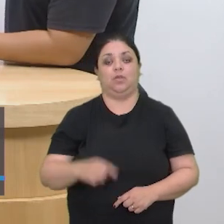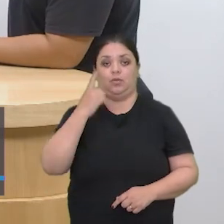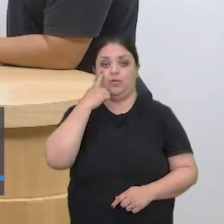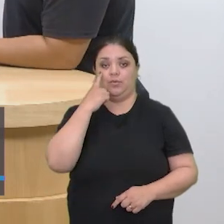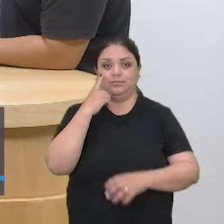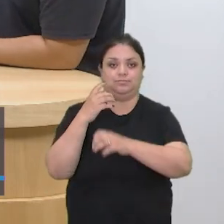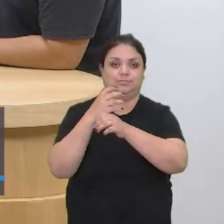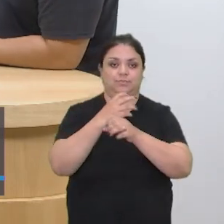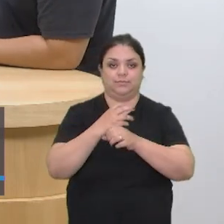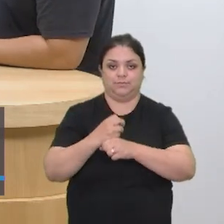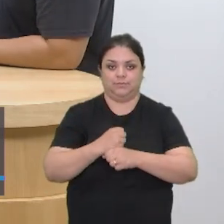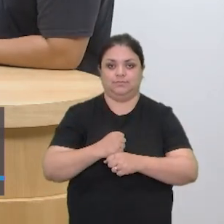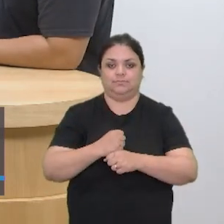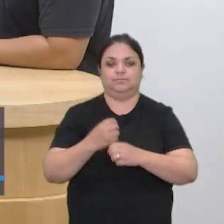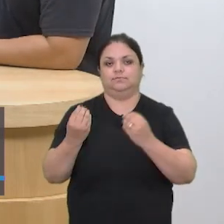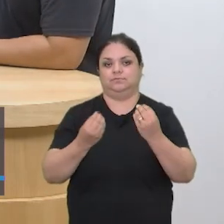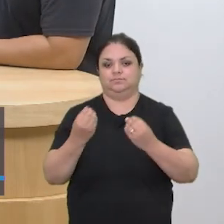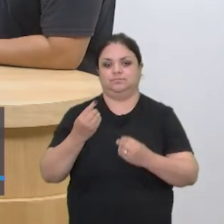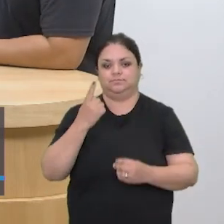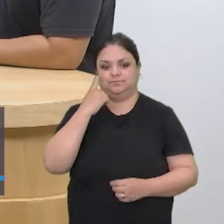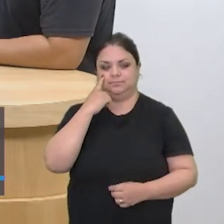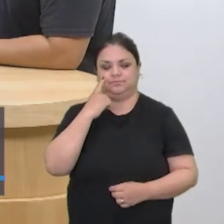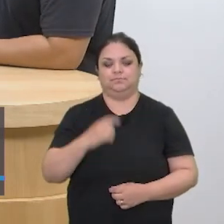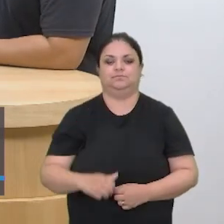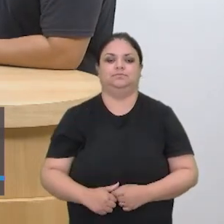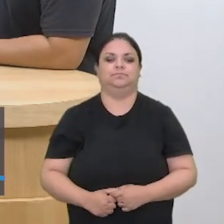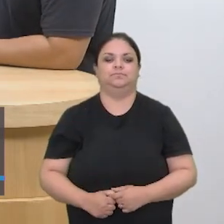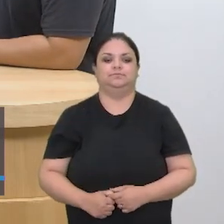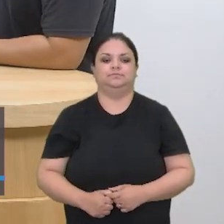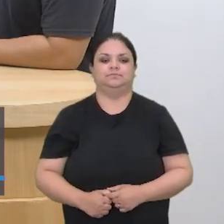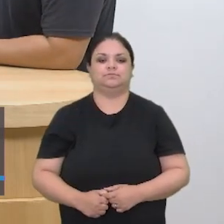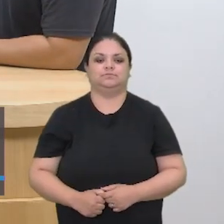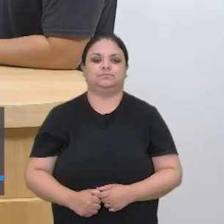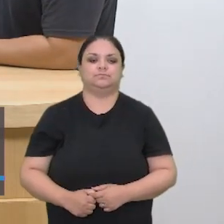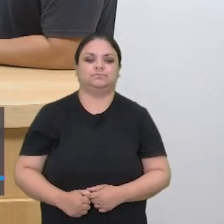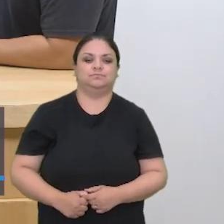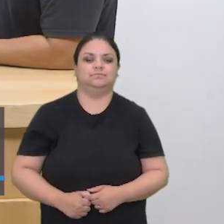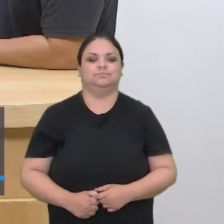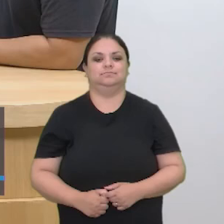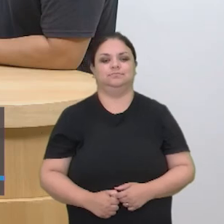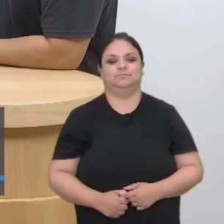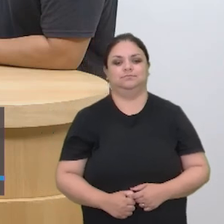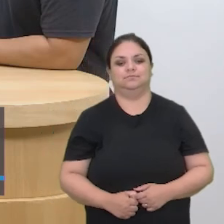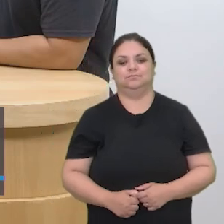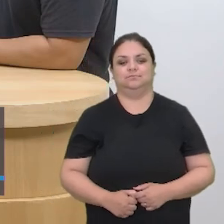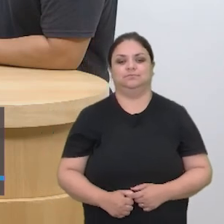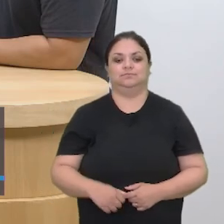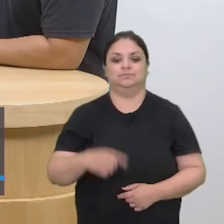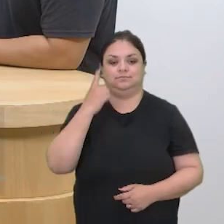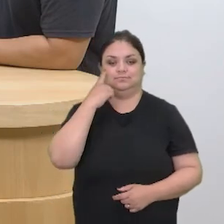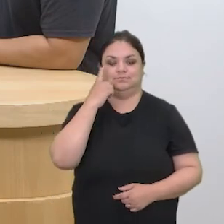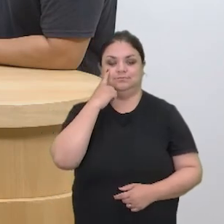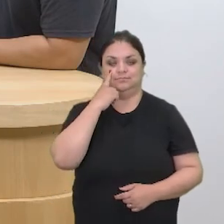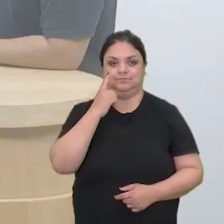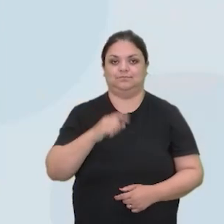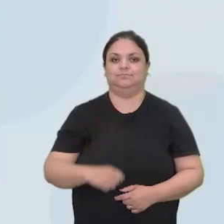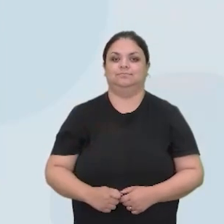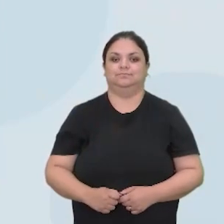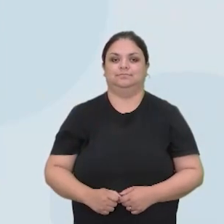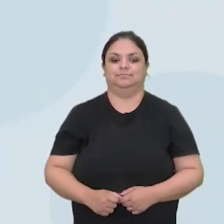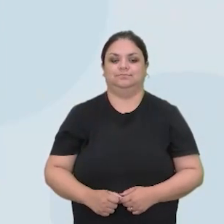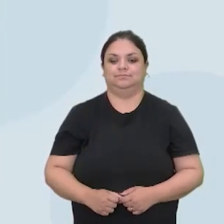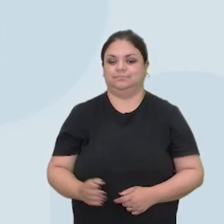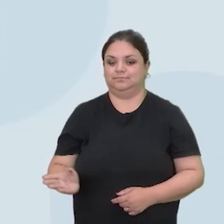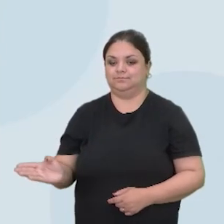tá certo? Então, ó, apagando aqui e mostrando para vocês a equação. Então, aqui embaixo a gente vai